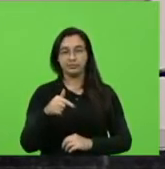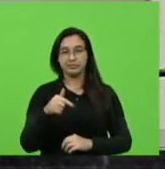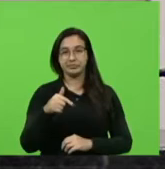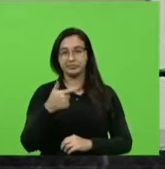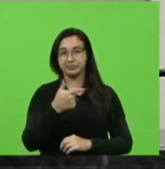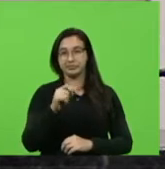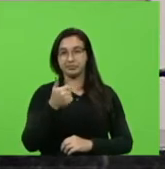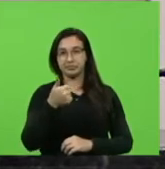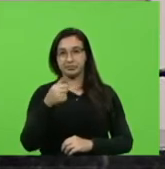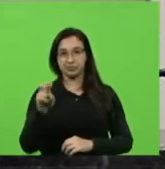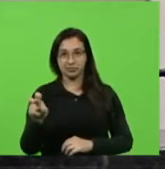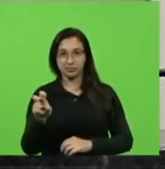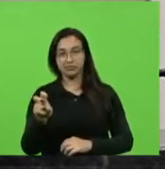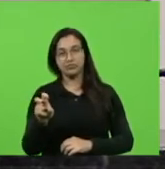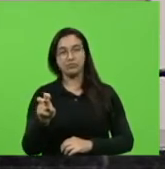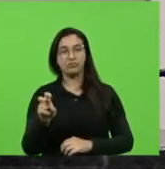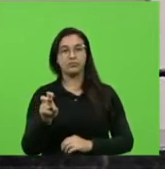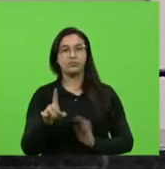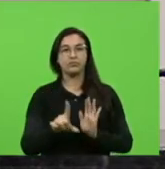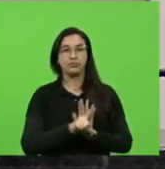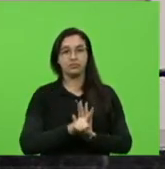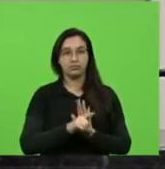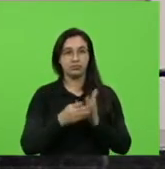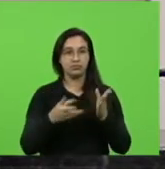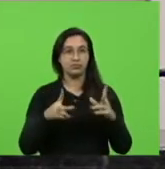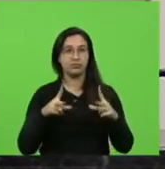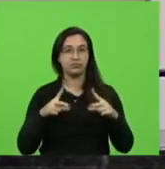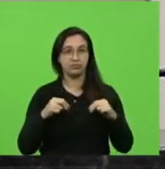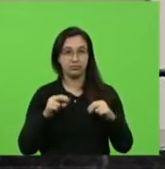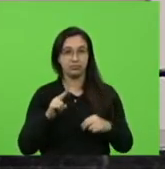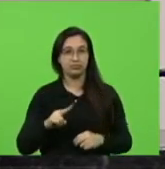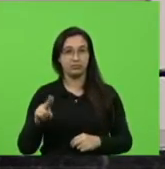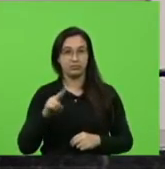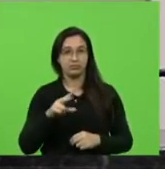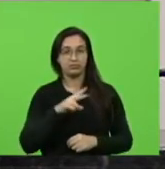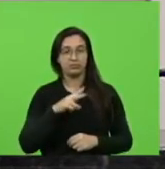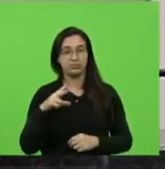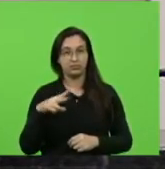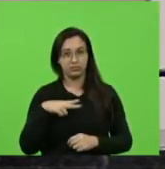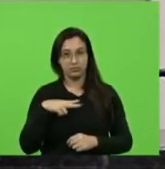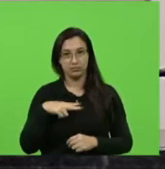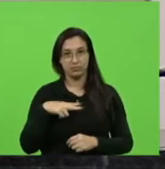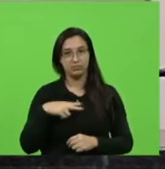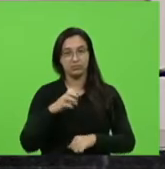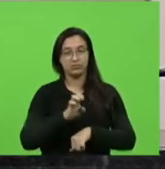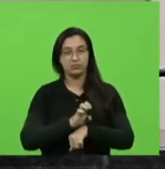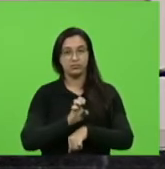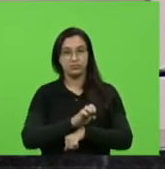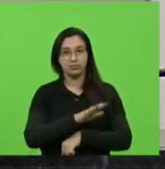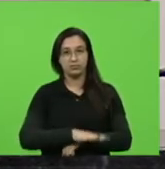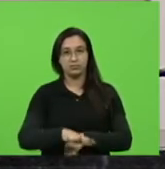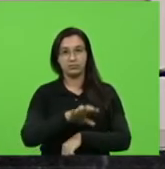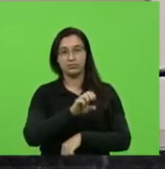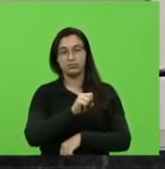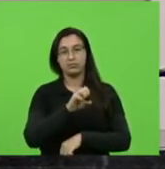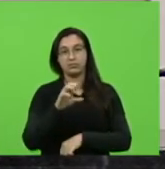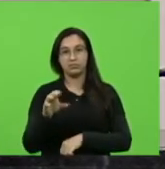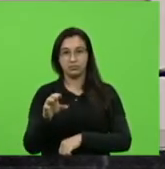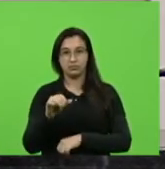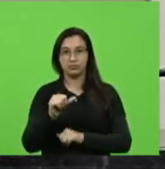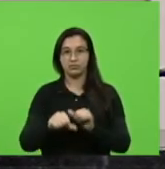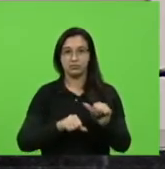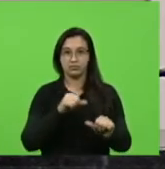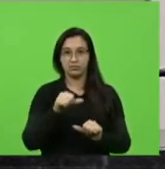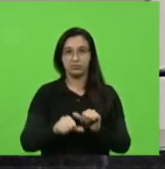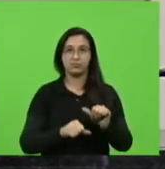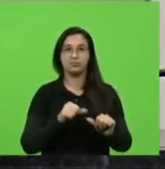2015, que consolida as leis que dispõem sobre o reconhecimento de utilidade pública estadual no âmbito do Estado de Santa Catarina, para alterar a